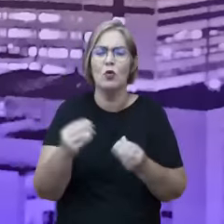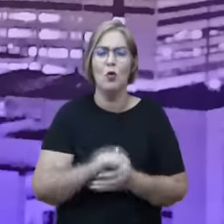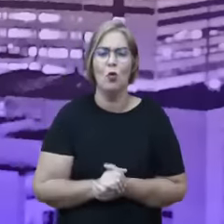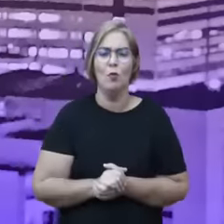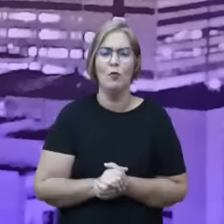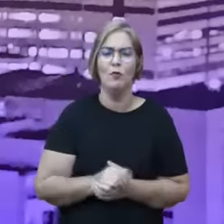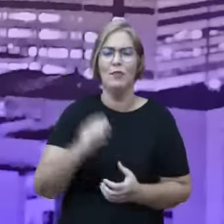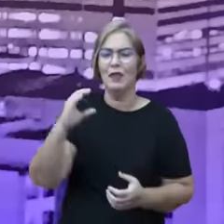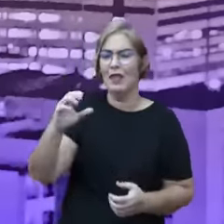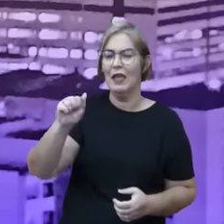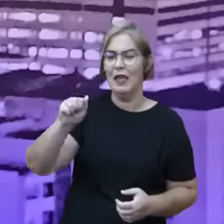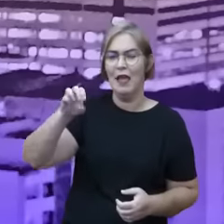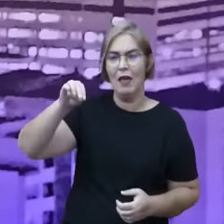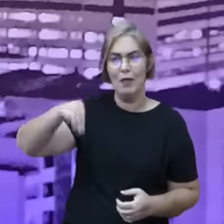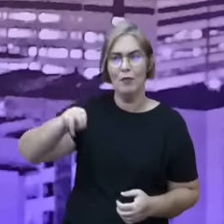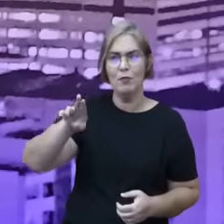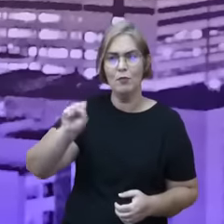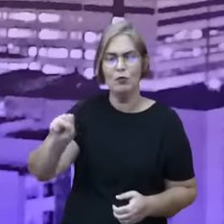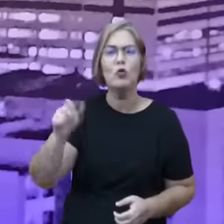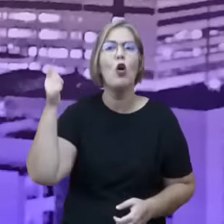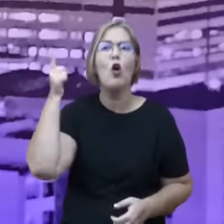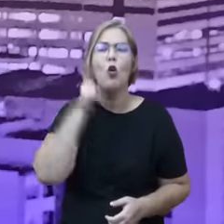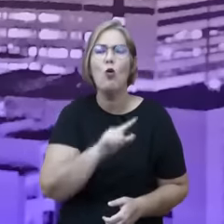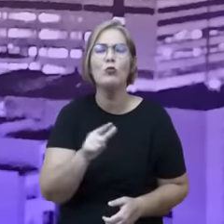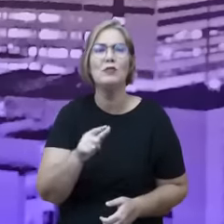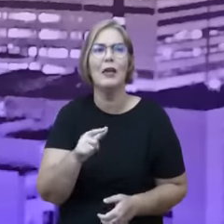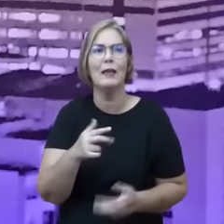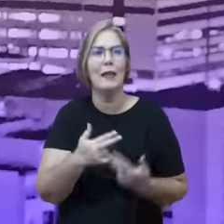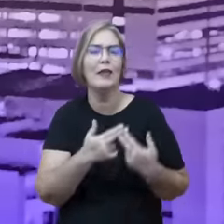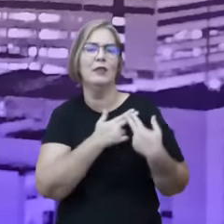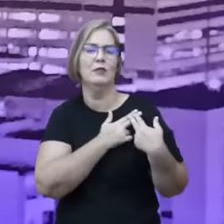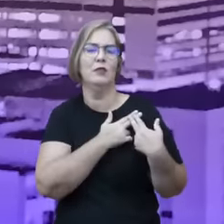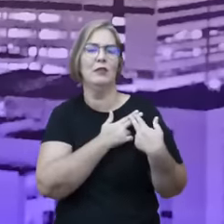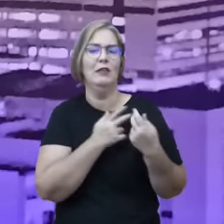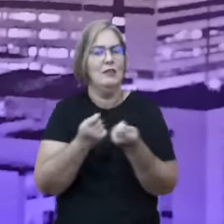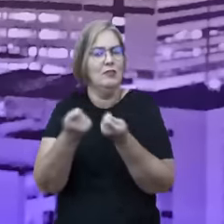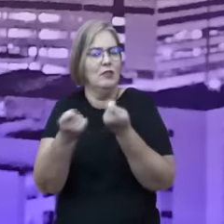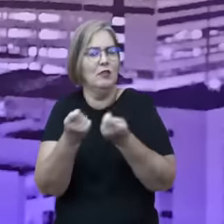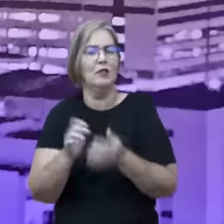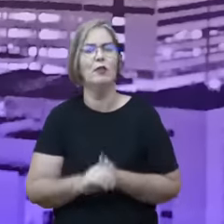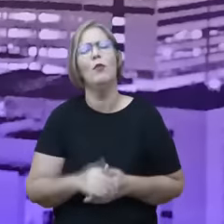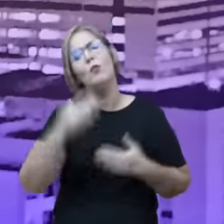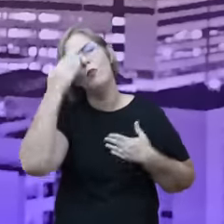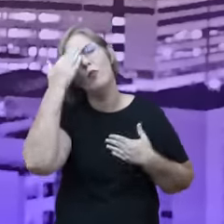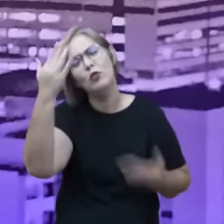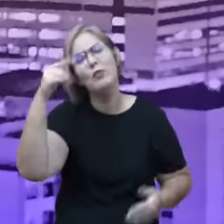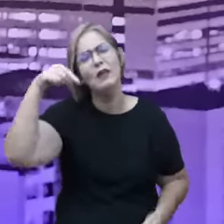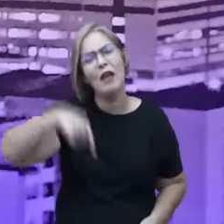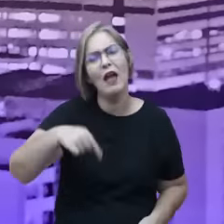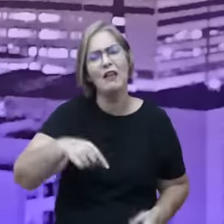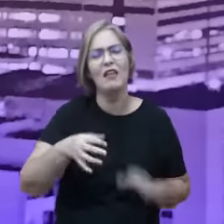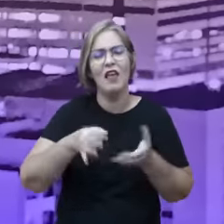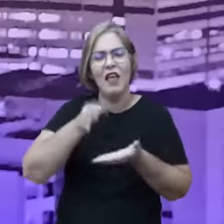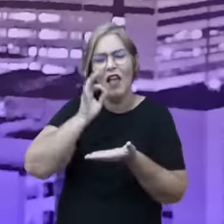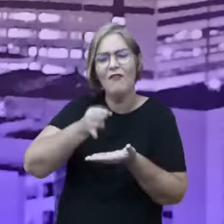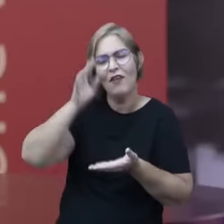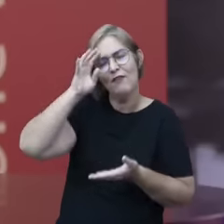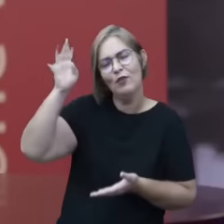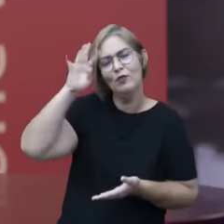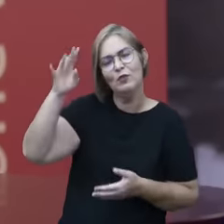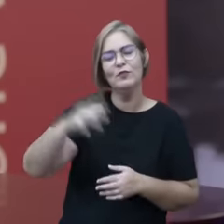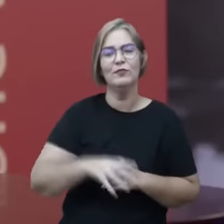expressamente busca articulados? Muito obrigado mais uma vez por sua participação nesse módulo do café filosófico.